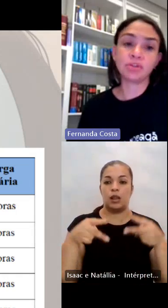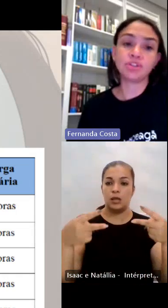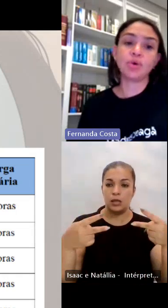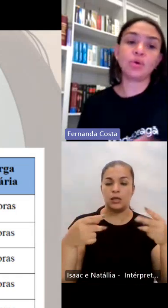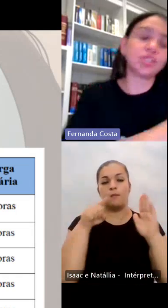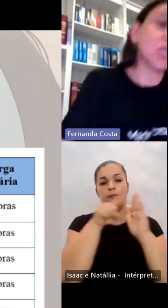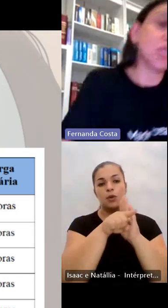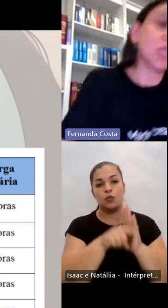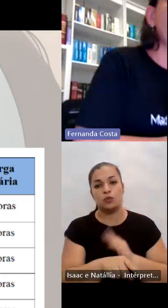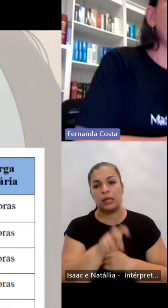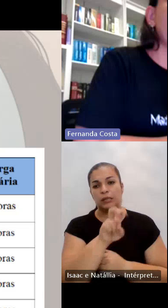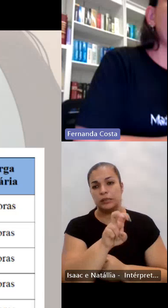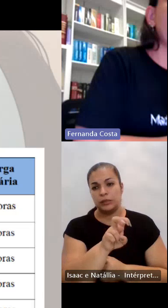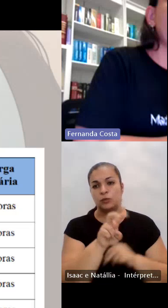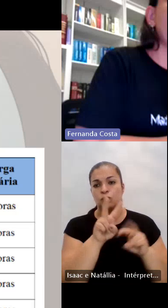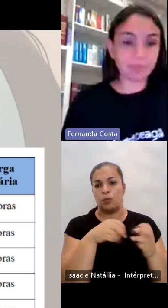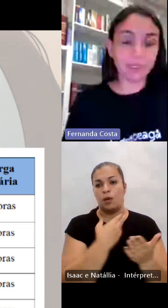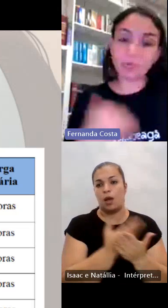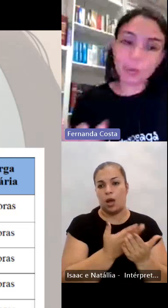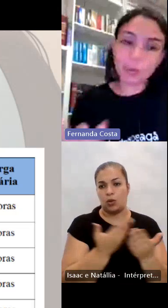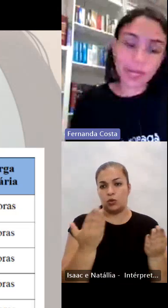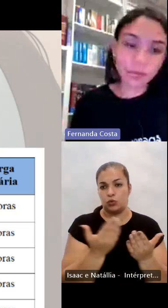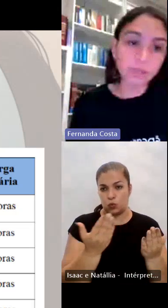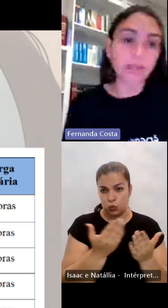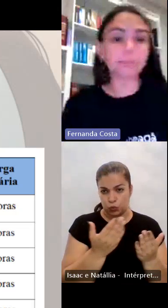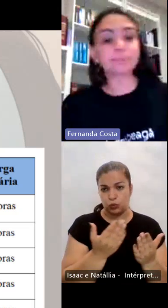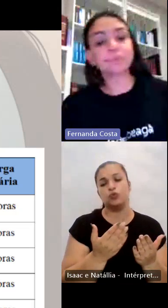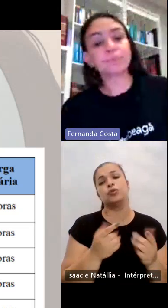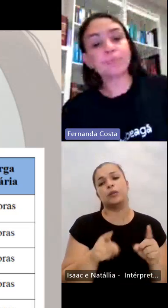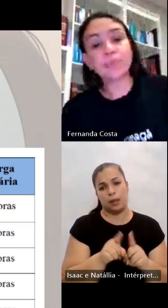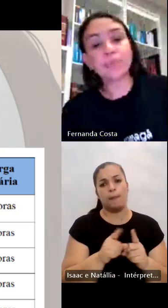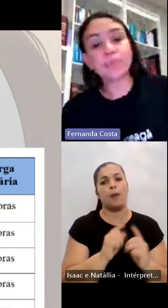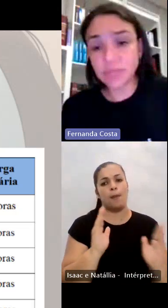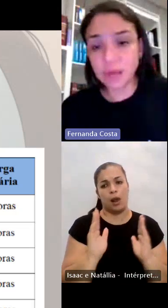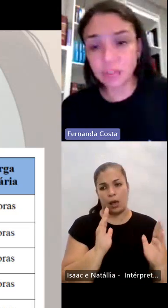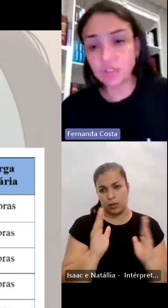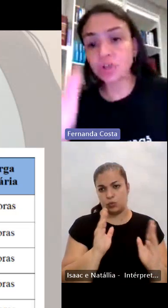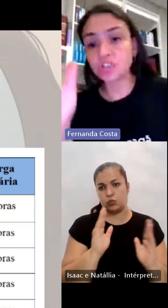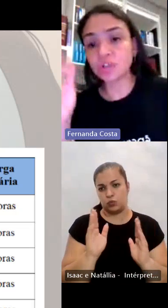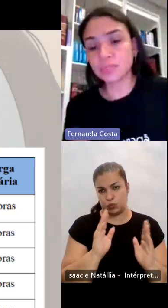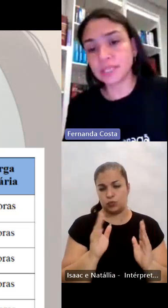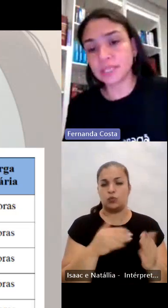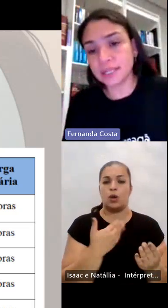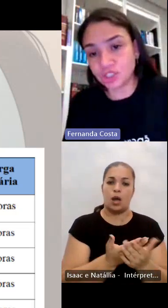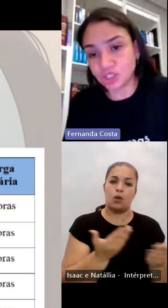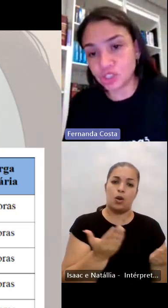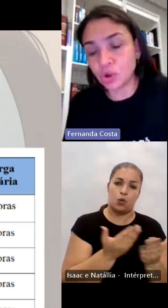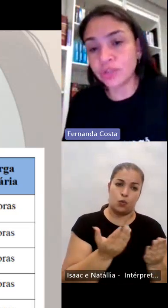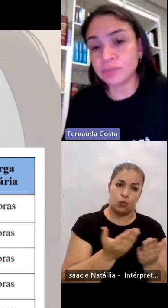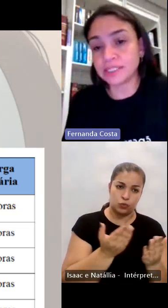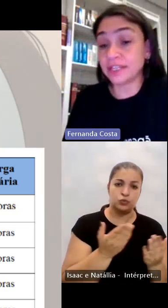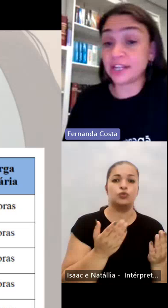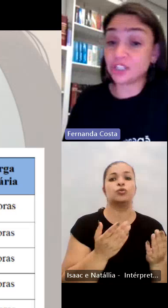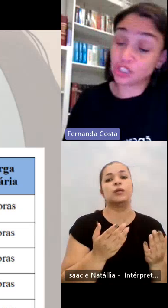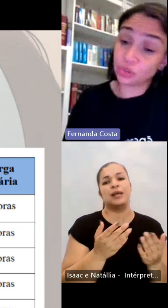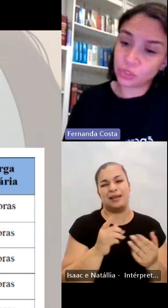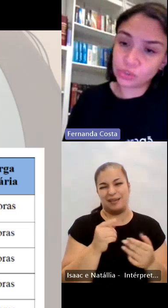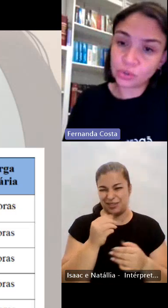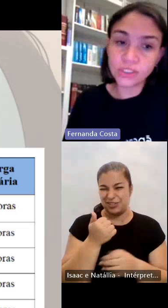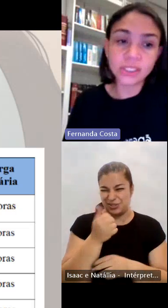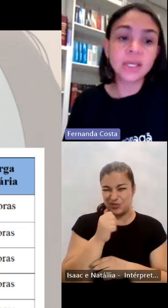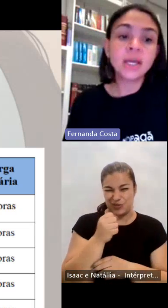com a aula de hoje, para poder fazer. E eu dou um prazo também. Tanto na aula de hoje, que aqui está dia 18, mas na verdade é